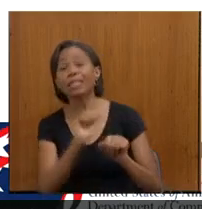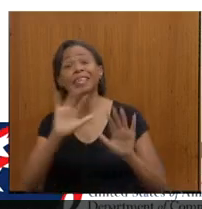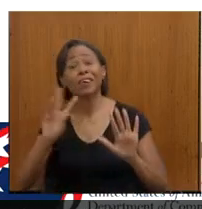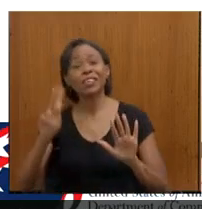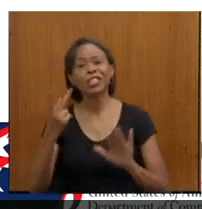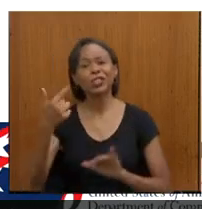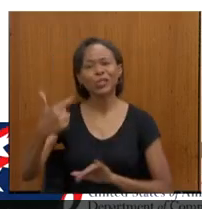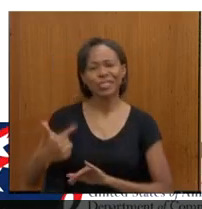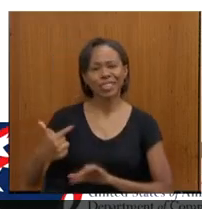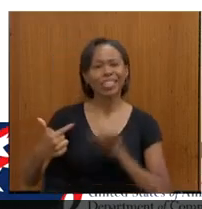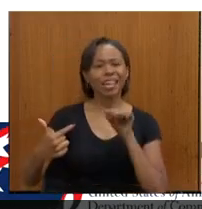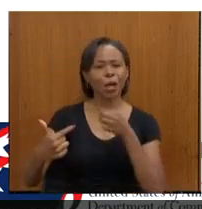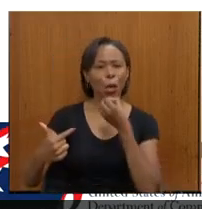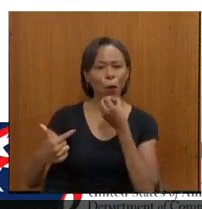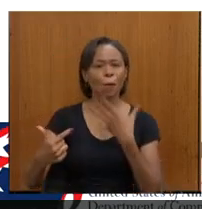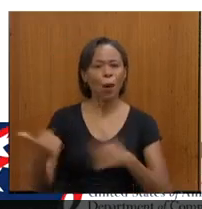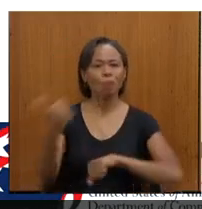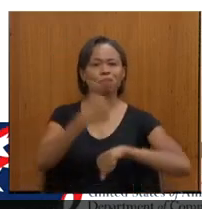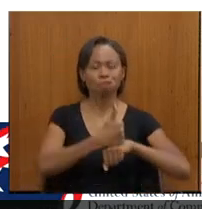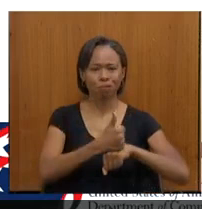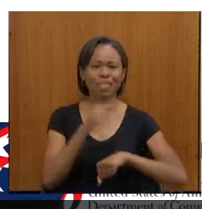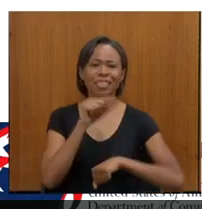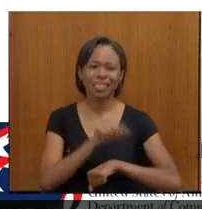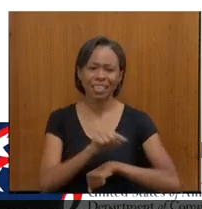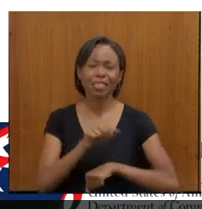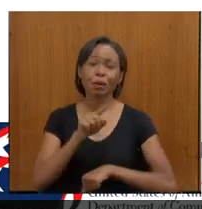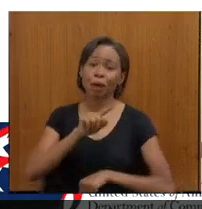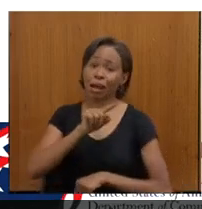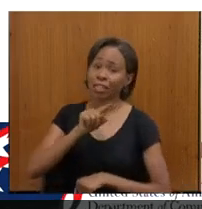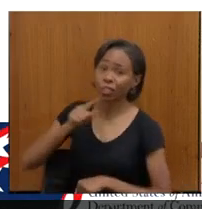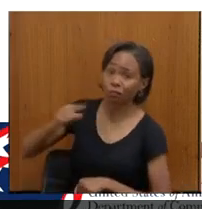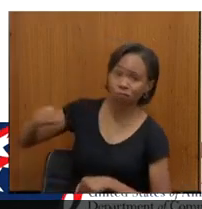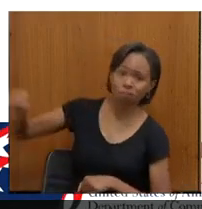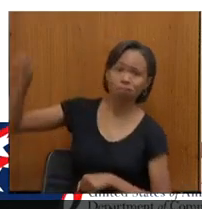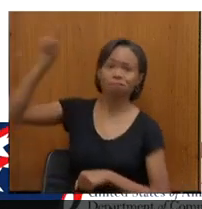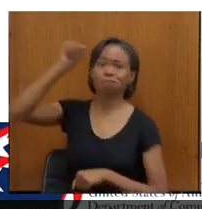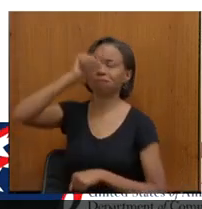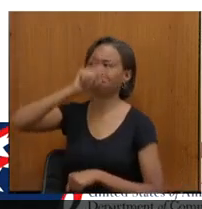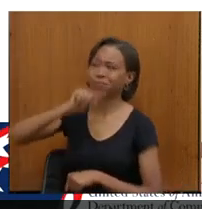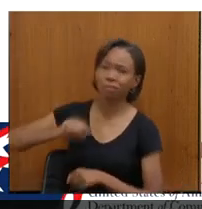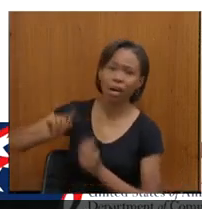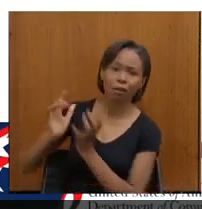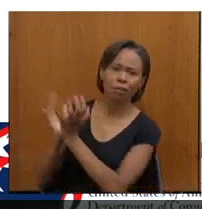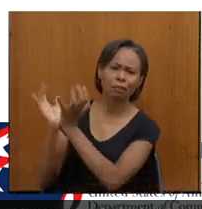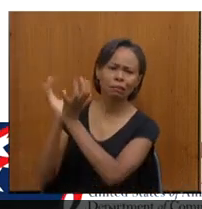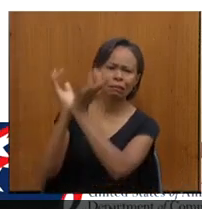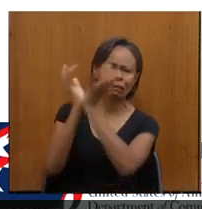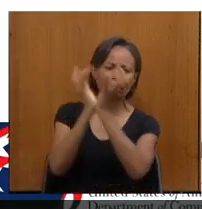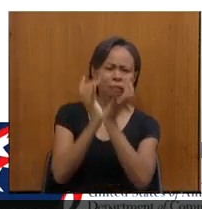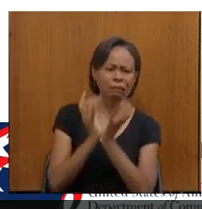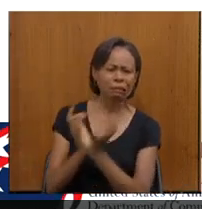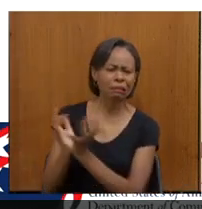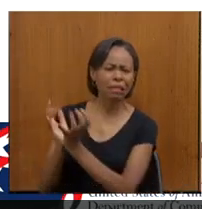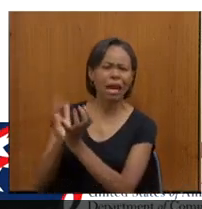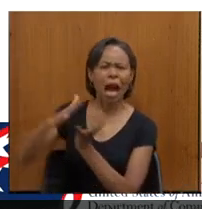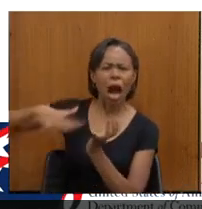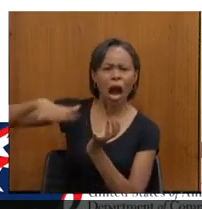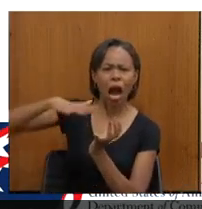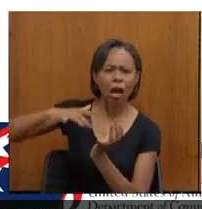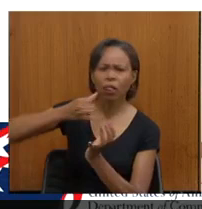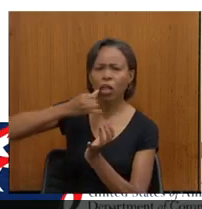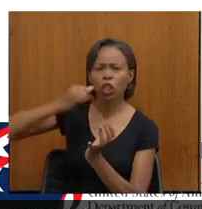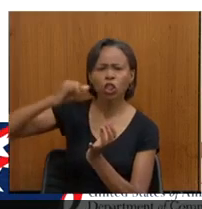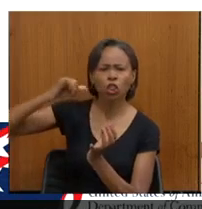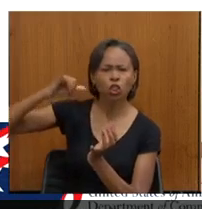para esse tipo de necessidade então a gente acha que a gente ver todo uma cadeira na área de energia desde a partir de aquecimento e de felicidade